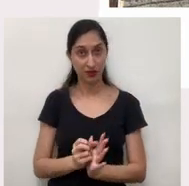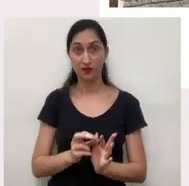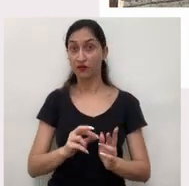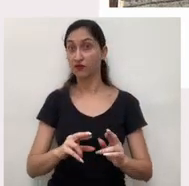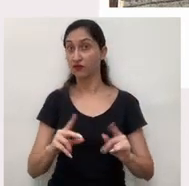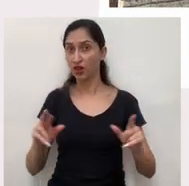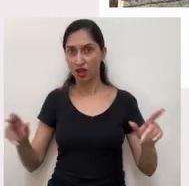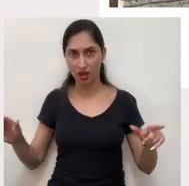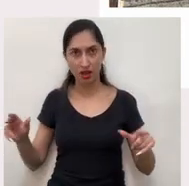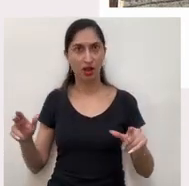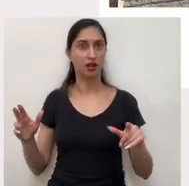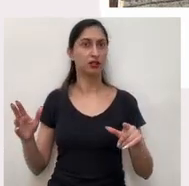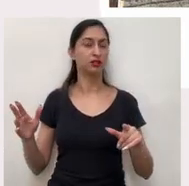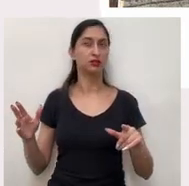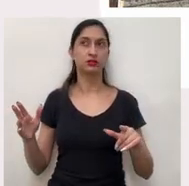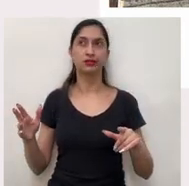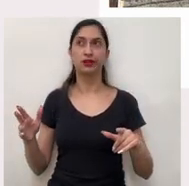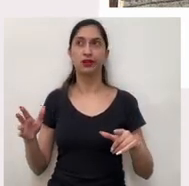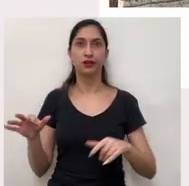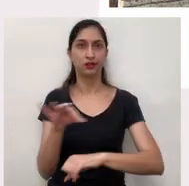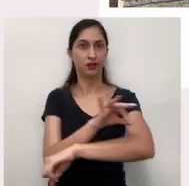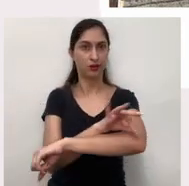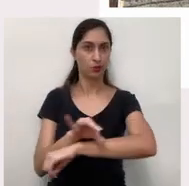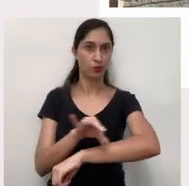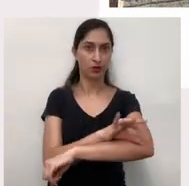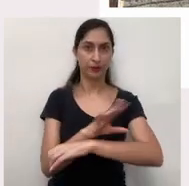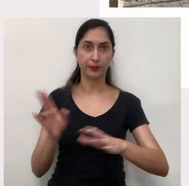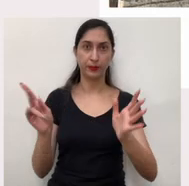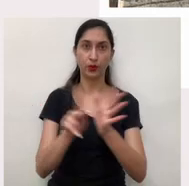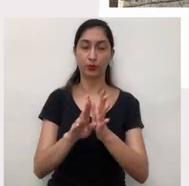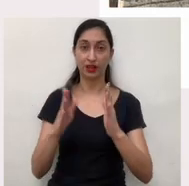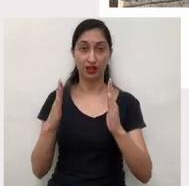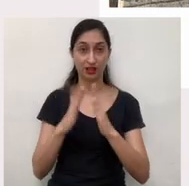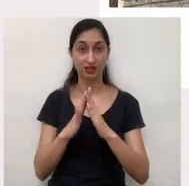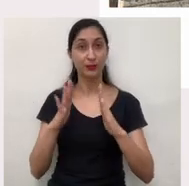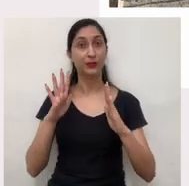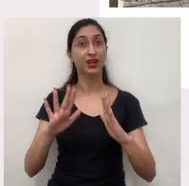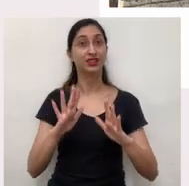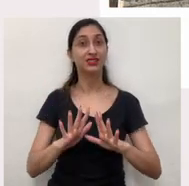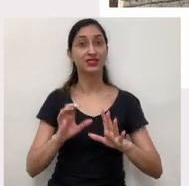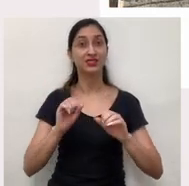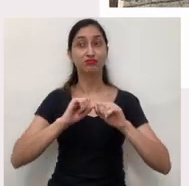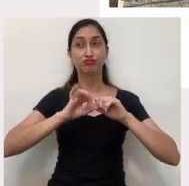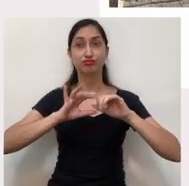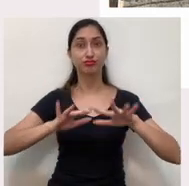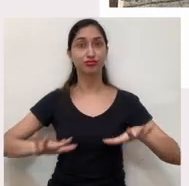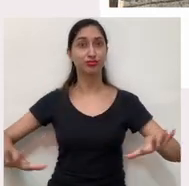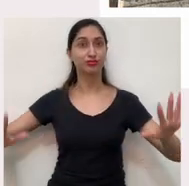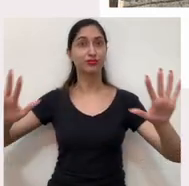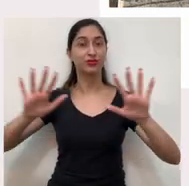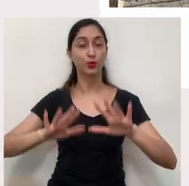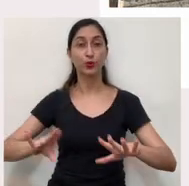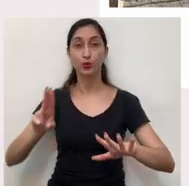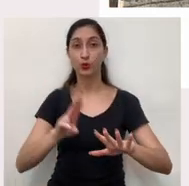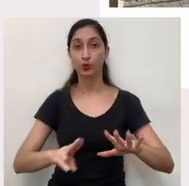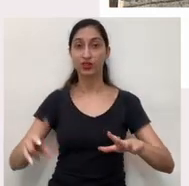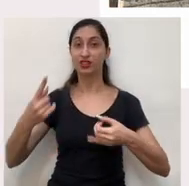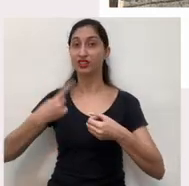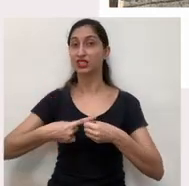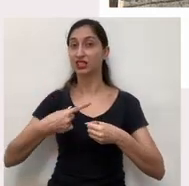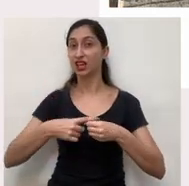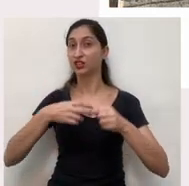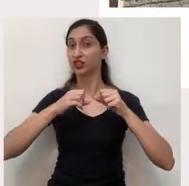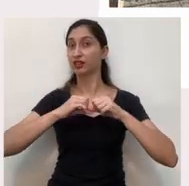várias arquiteturas de uso residencial, mas é uma paisagem que se contamina por outros usos de uma cidade que